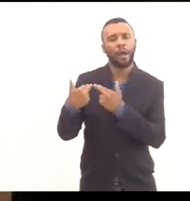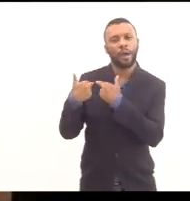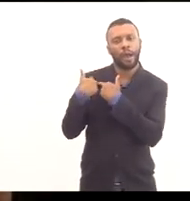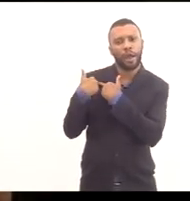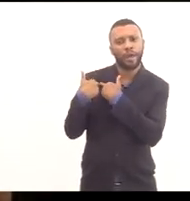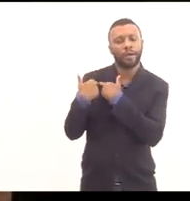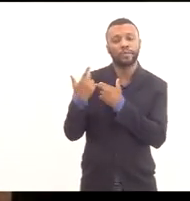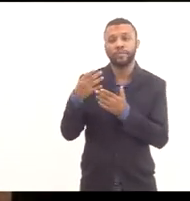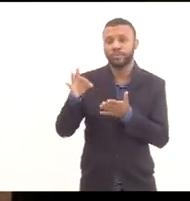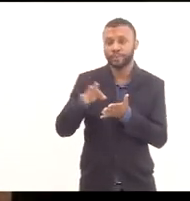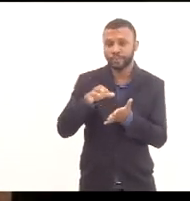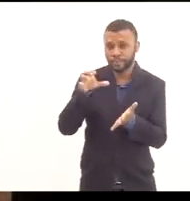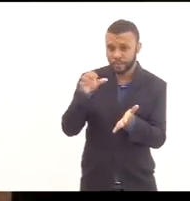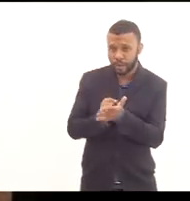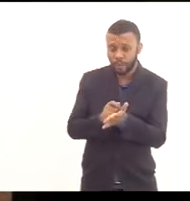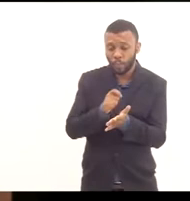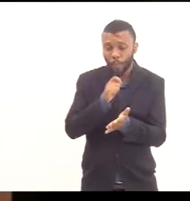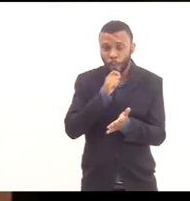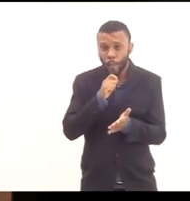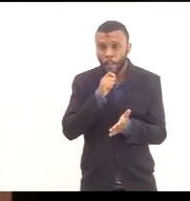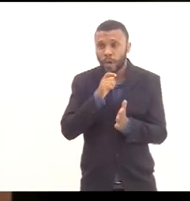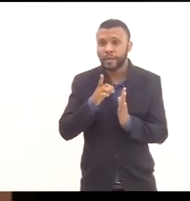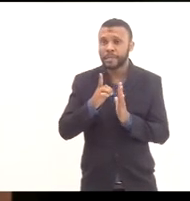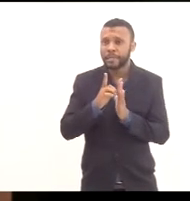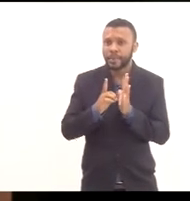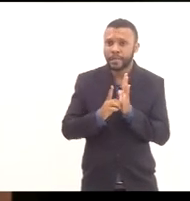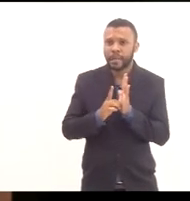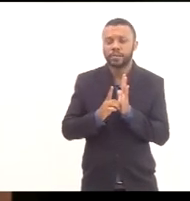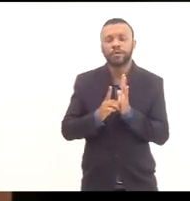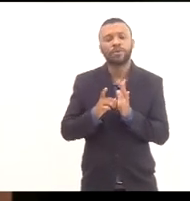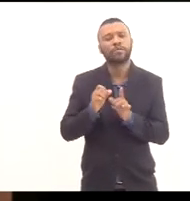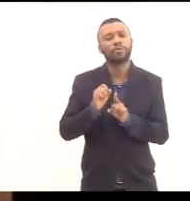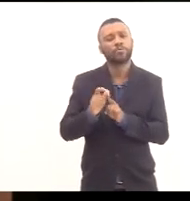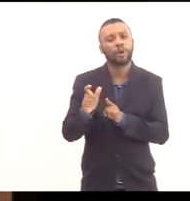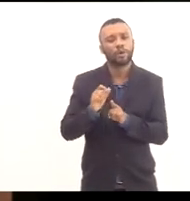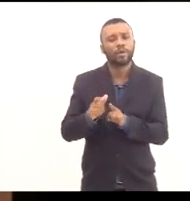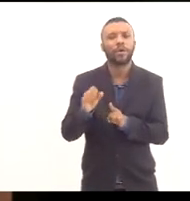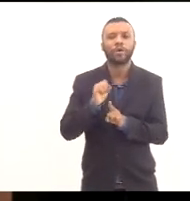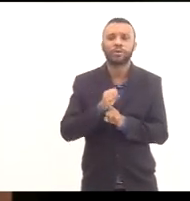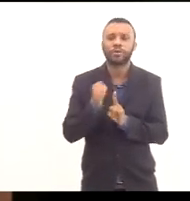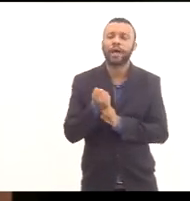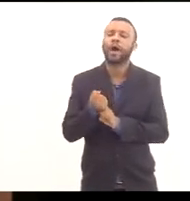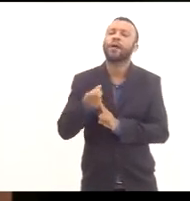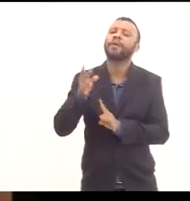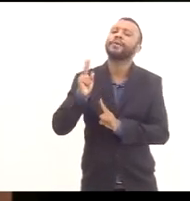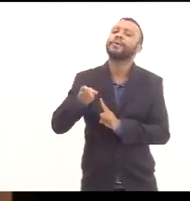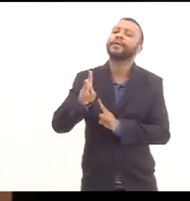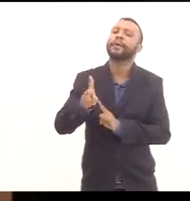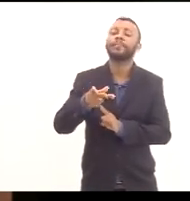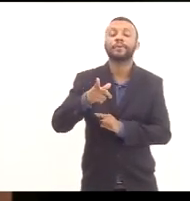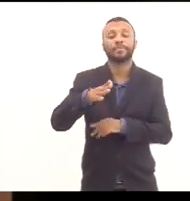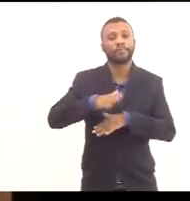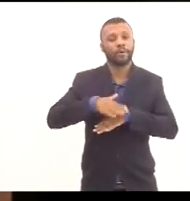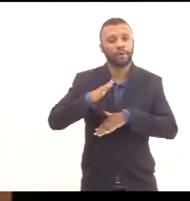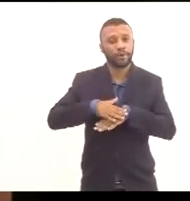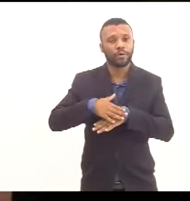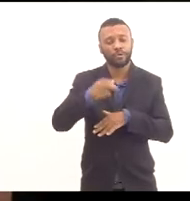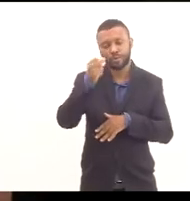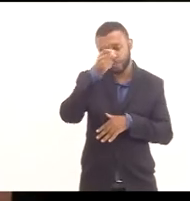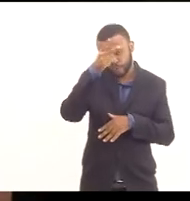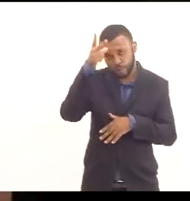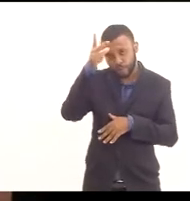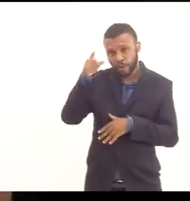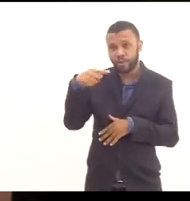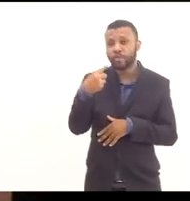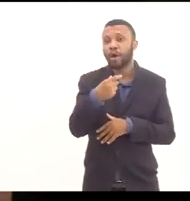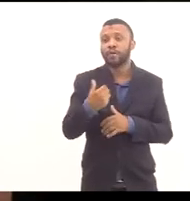do cadastro e sem decreto do aluguel social sempre foi do município nós estamos apoiando